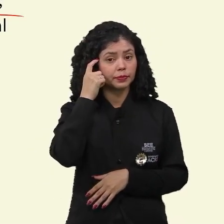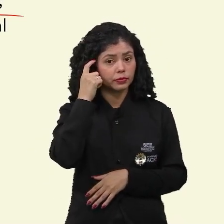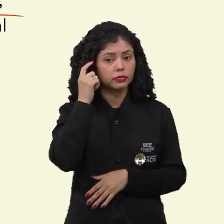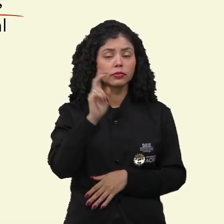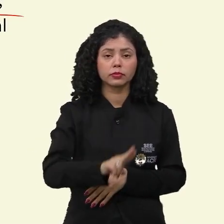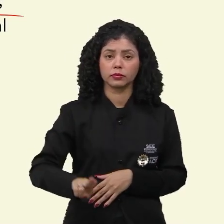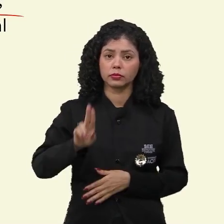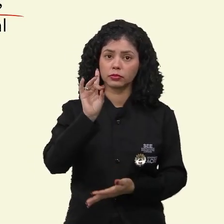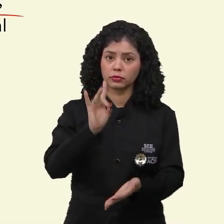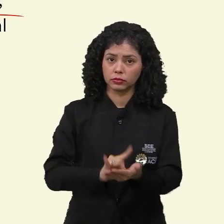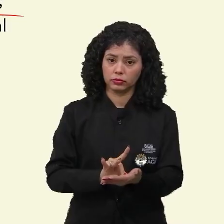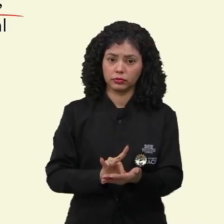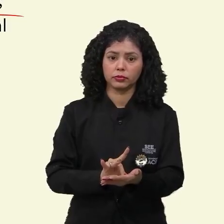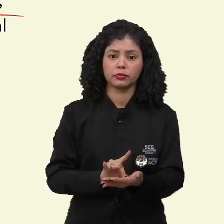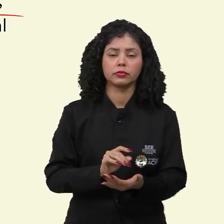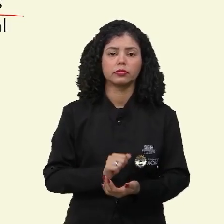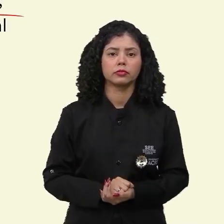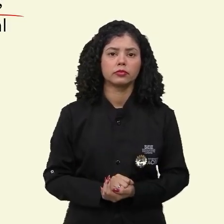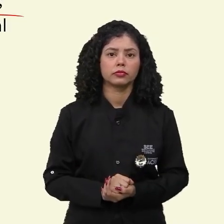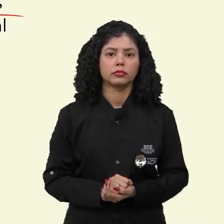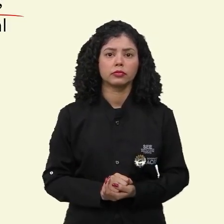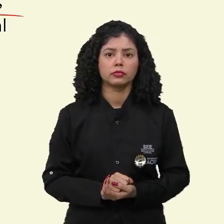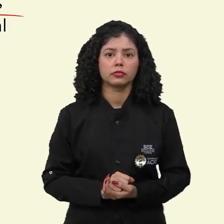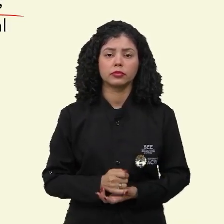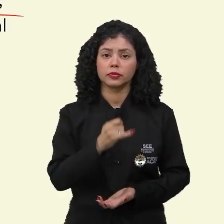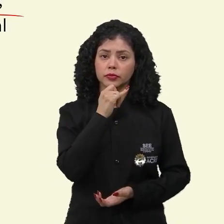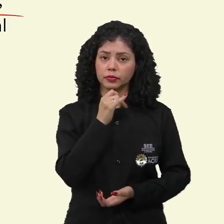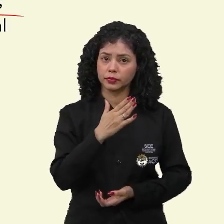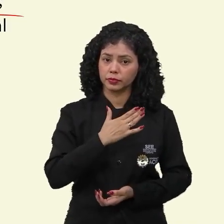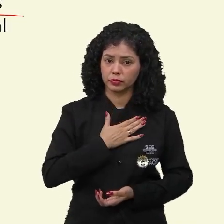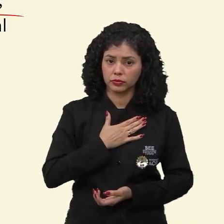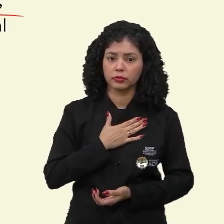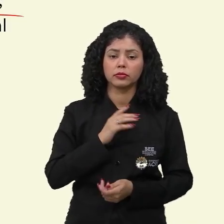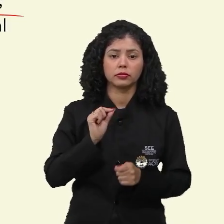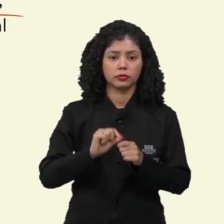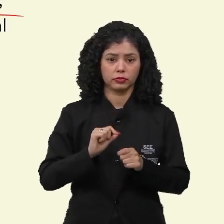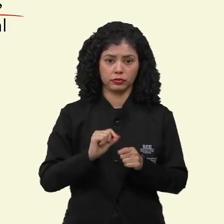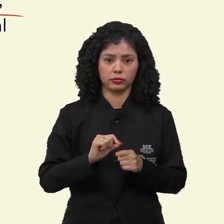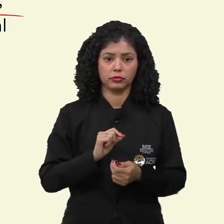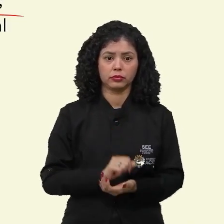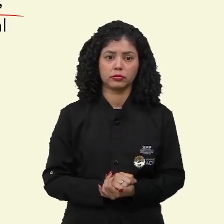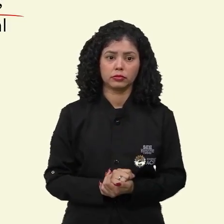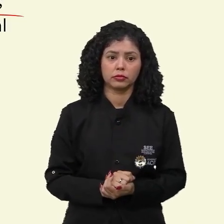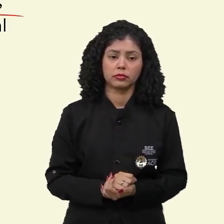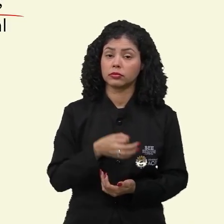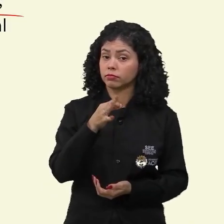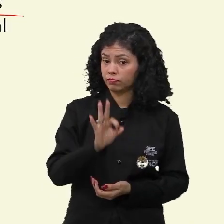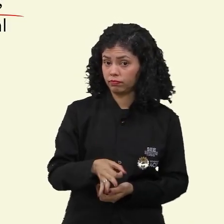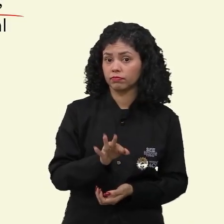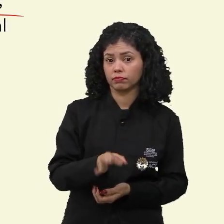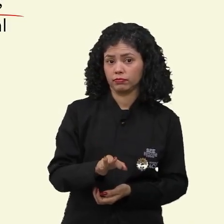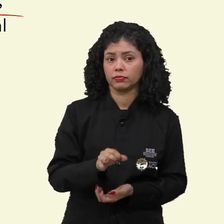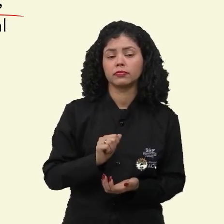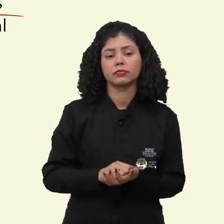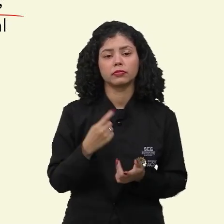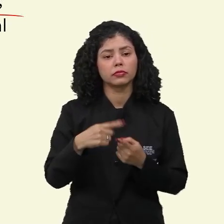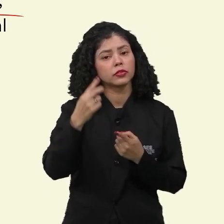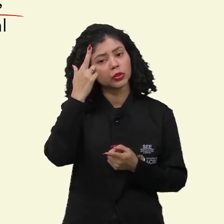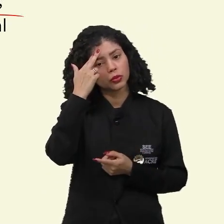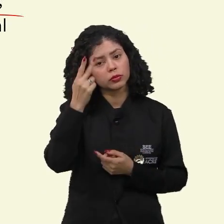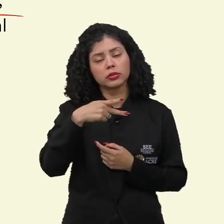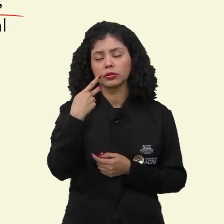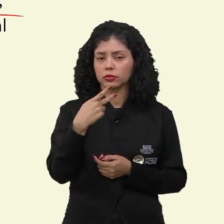uso real. Ou seja, nesse exemplo, para mim fazer, ela considera certo, porque é comum